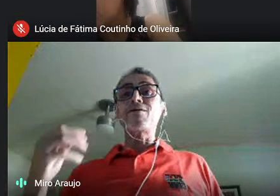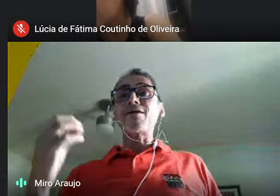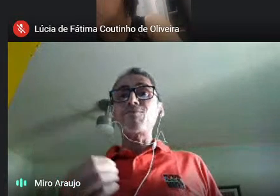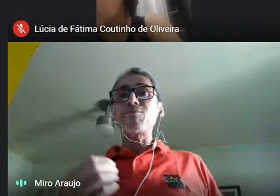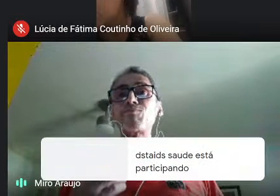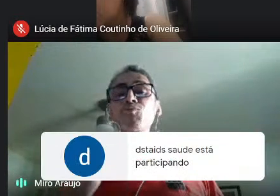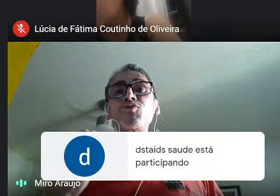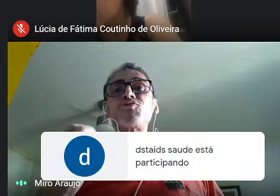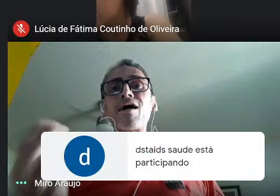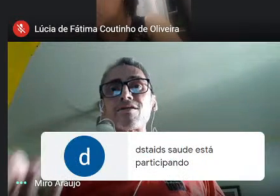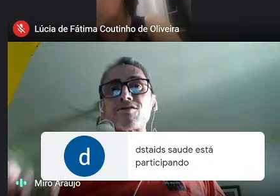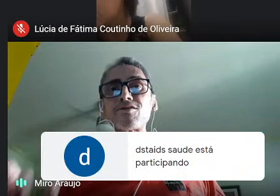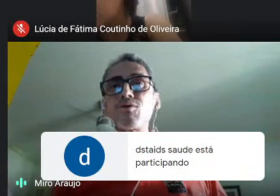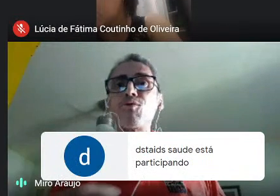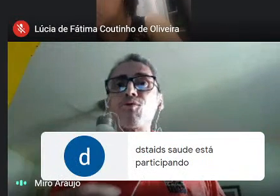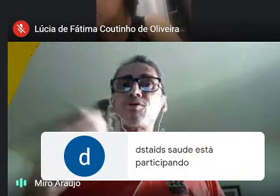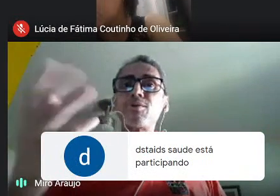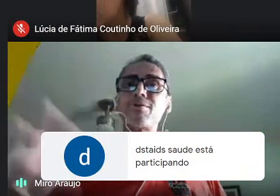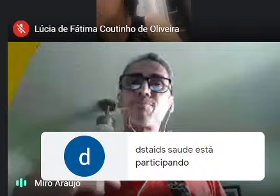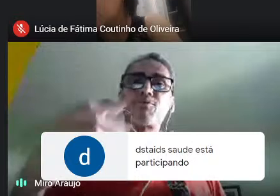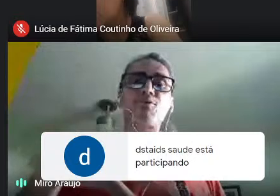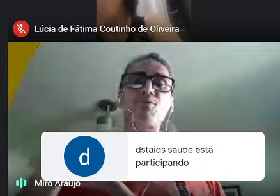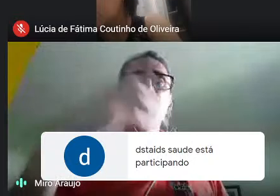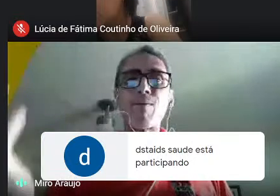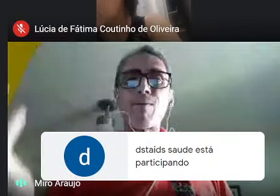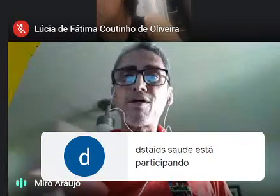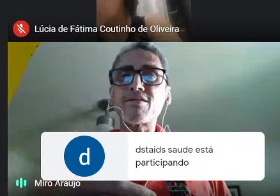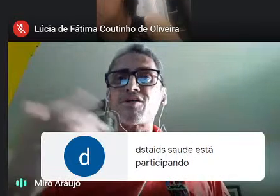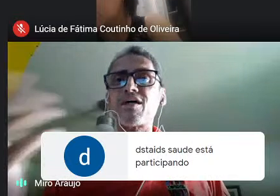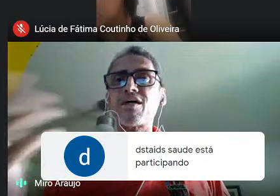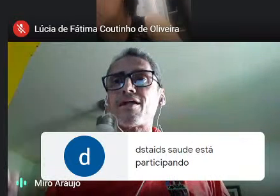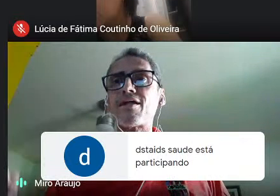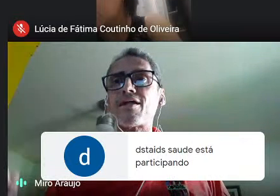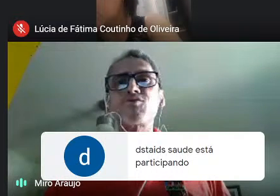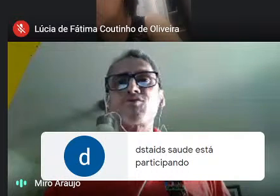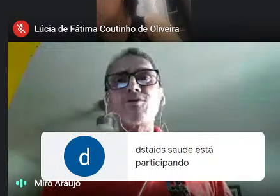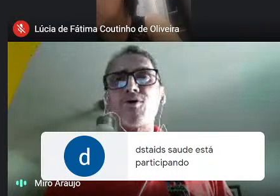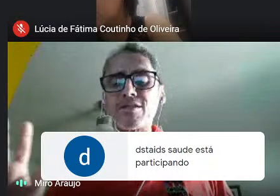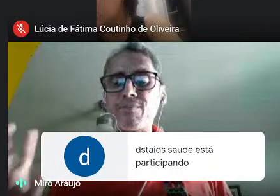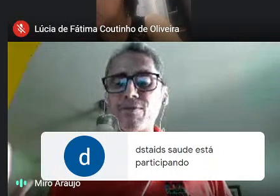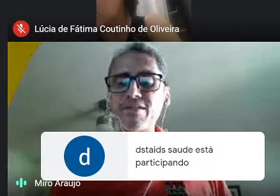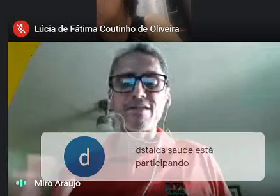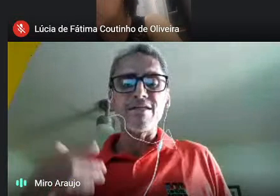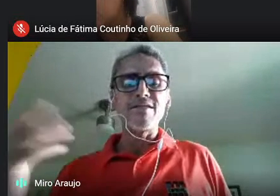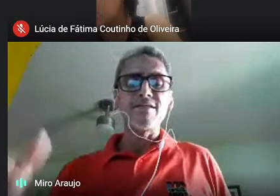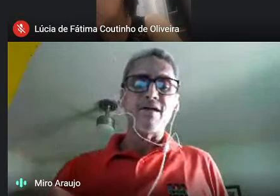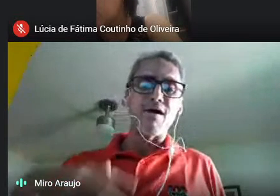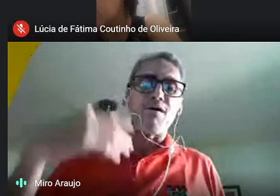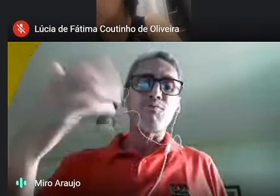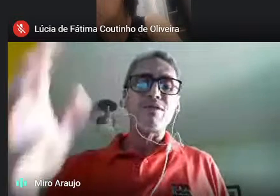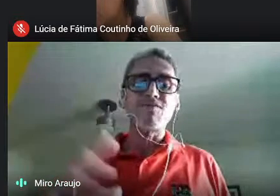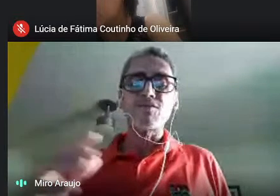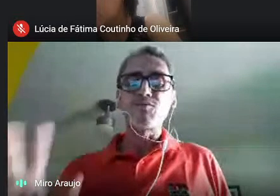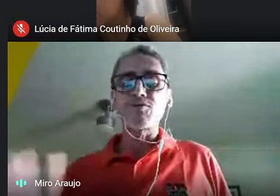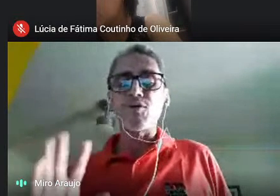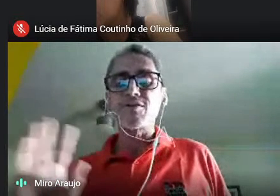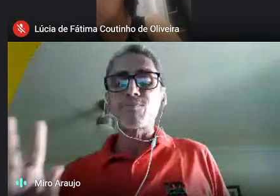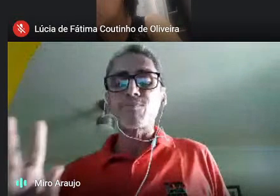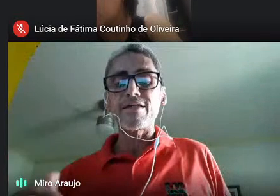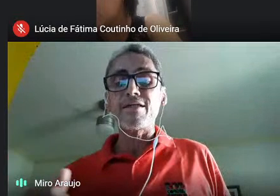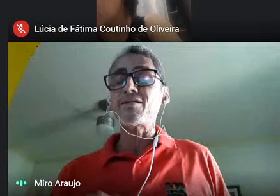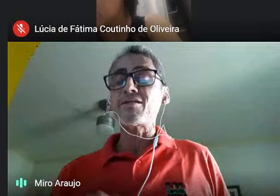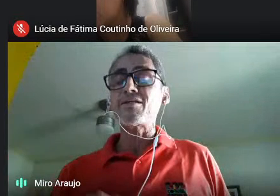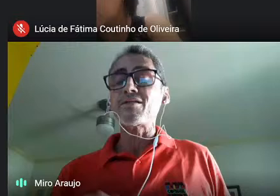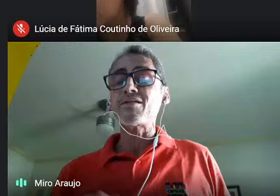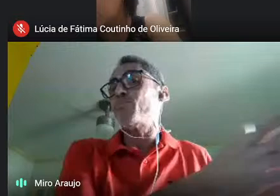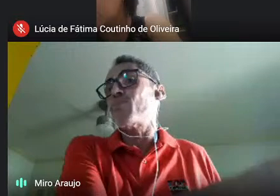tratamento muito fácil. Hoje, protocolo para a população em geral, apenas uma dose de penicilina, algumas vezes 2 doses de penicilina, que é